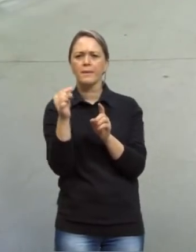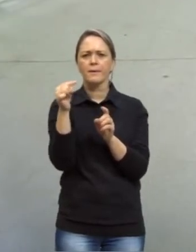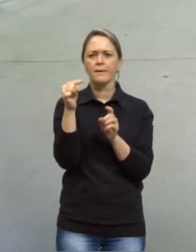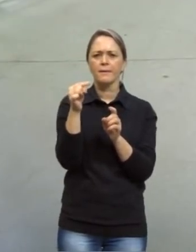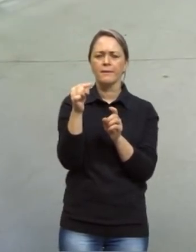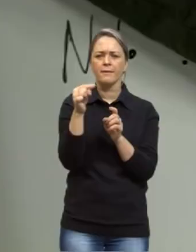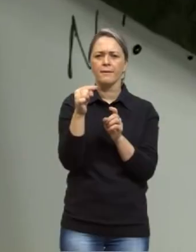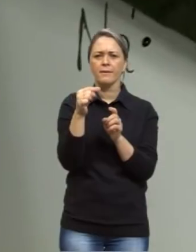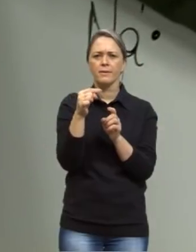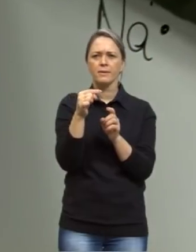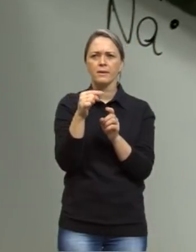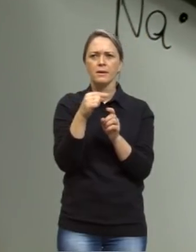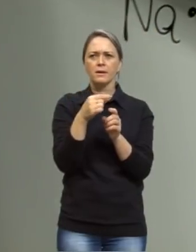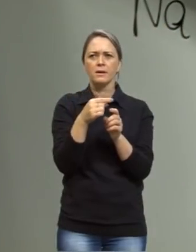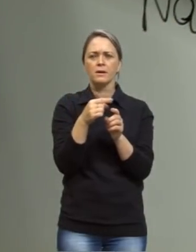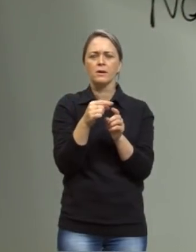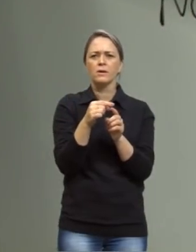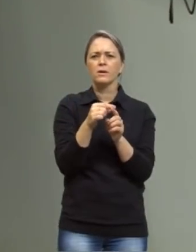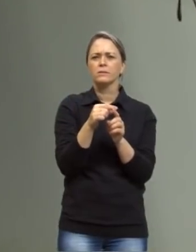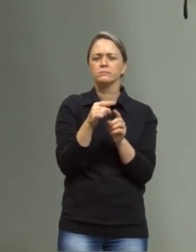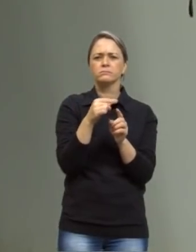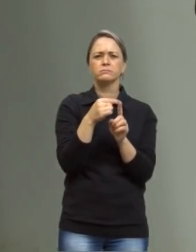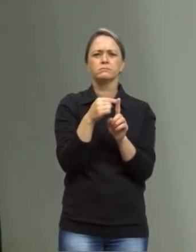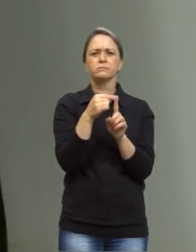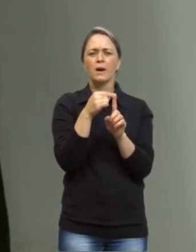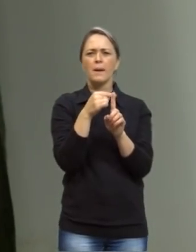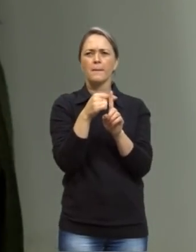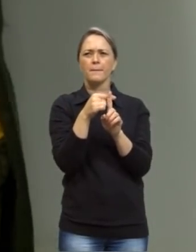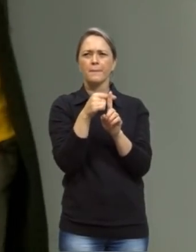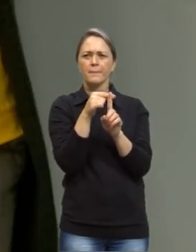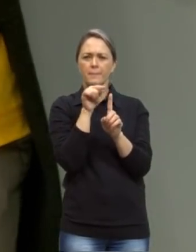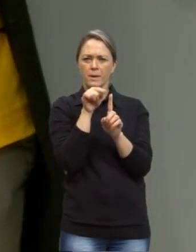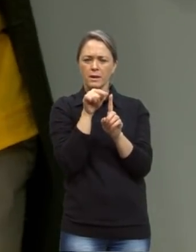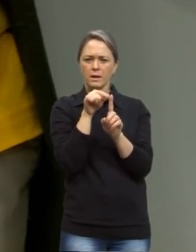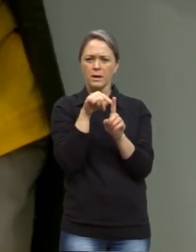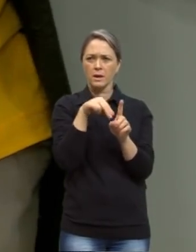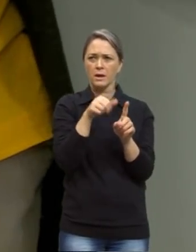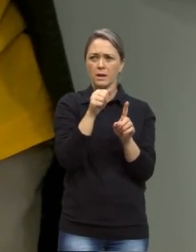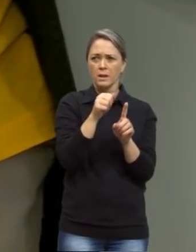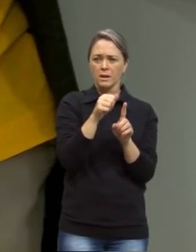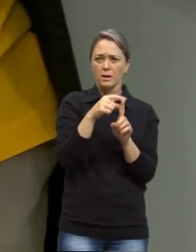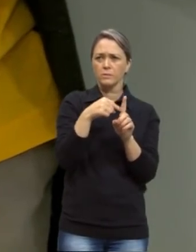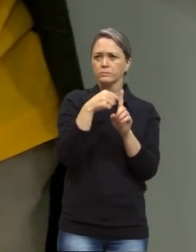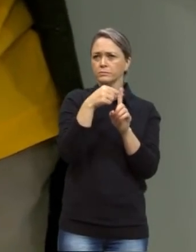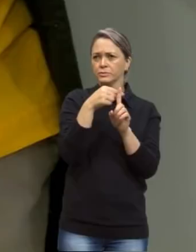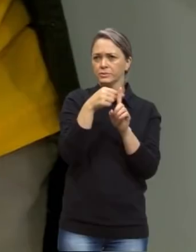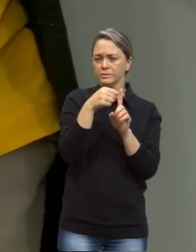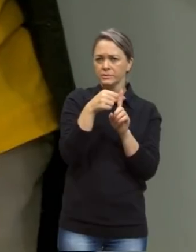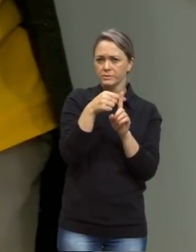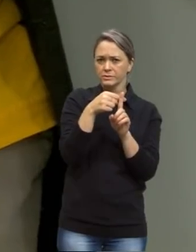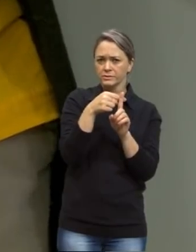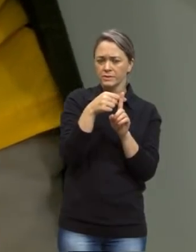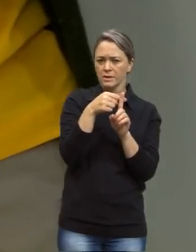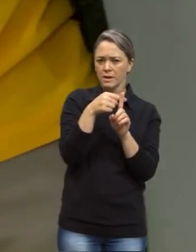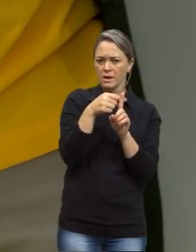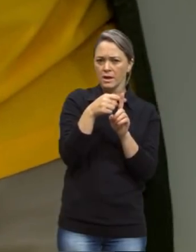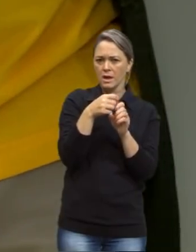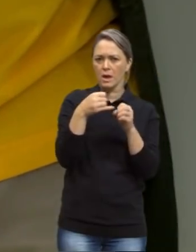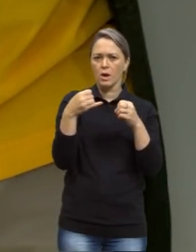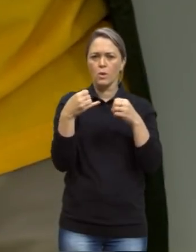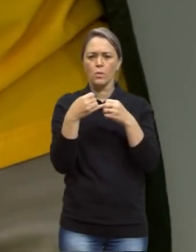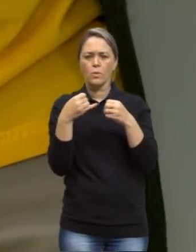foi mal o quê que é uma carga formal esse aqui realmente tem uma carga positiva ele é um íon